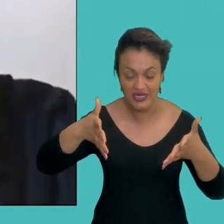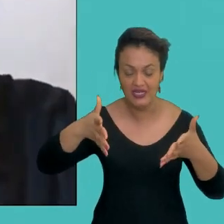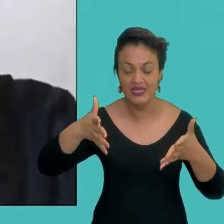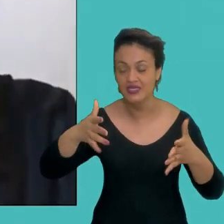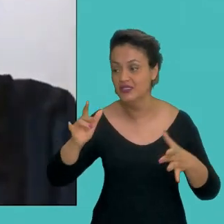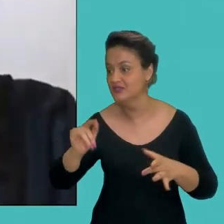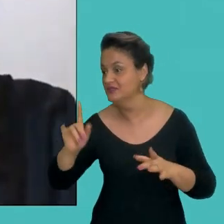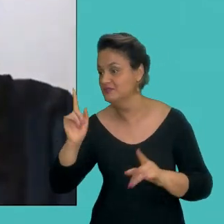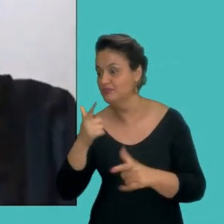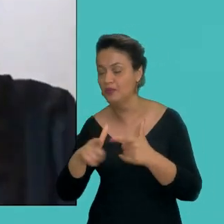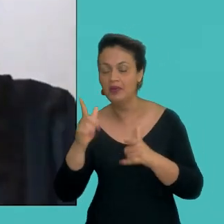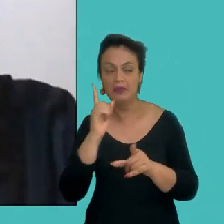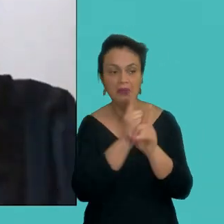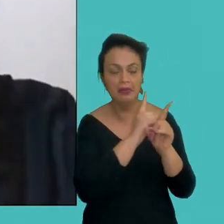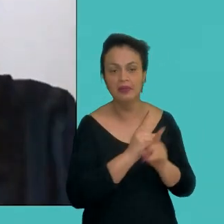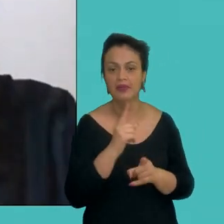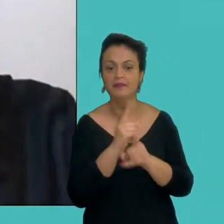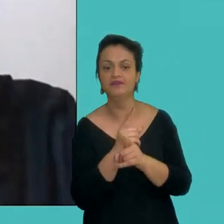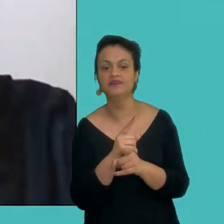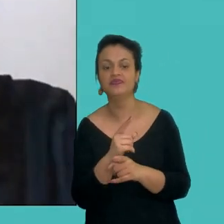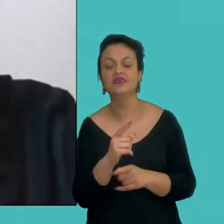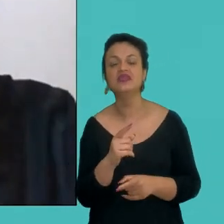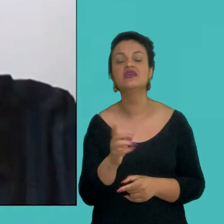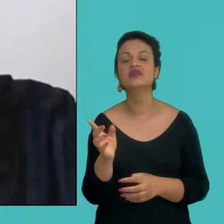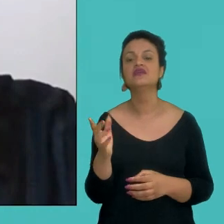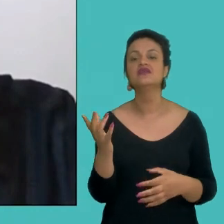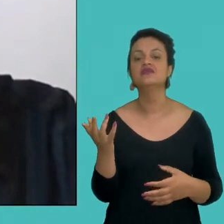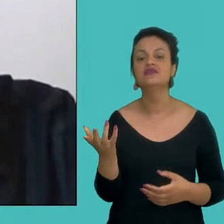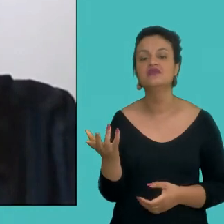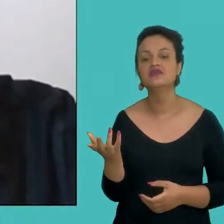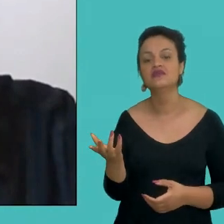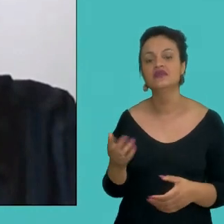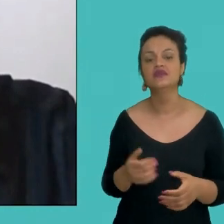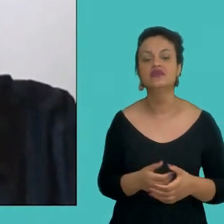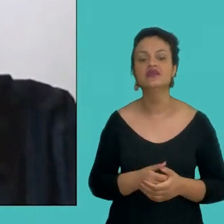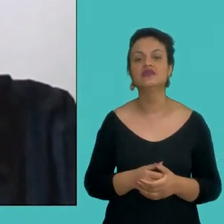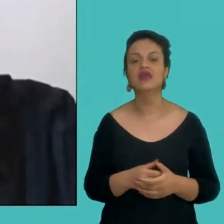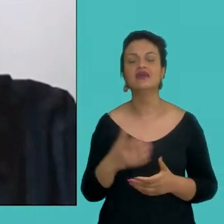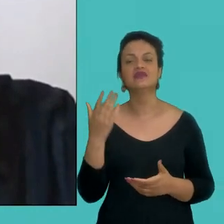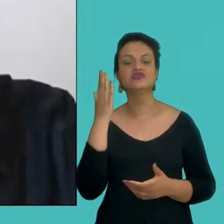uma crise, que a gente mede